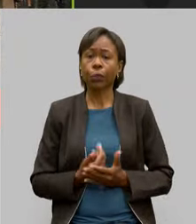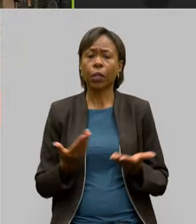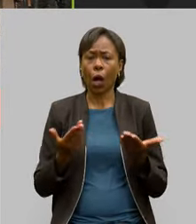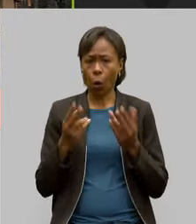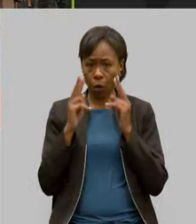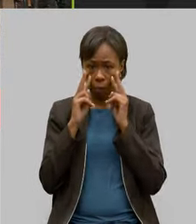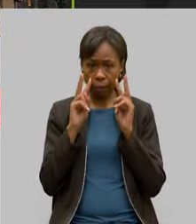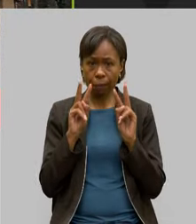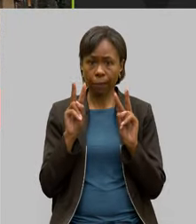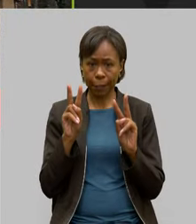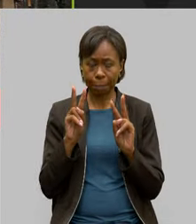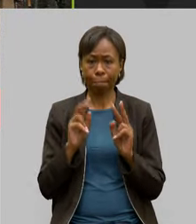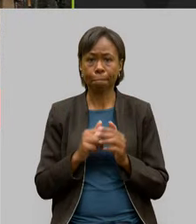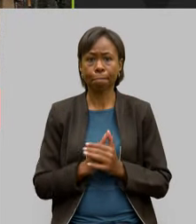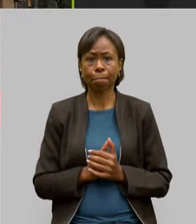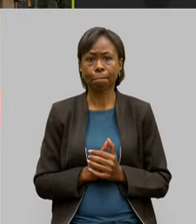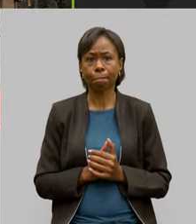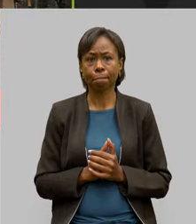seguinte